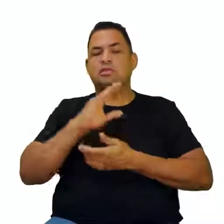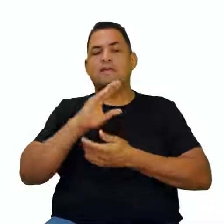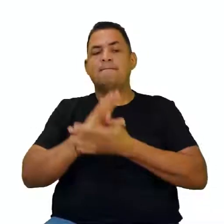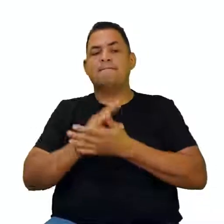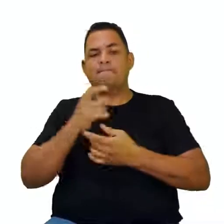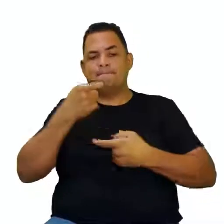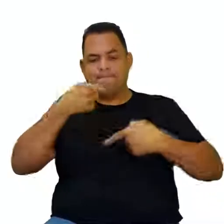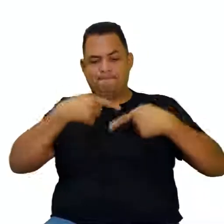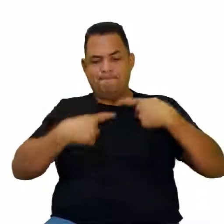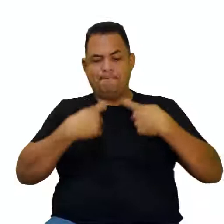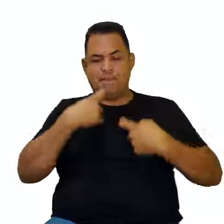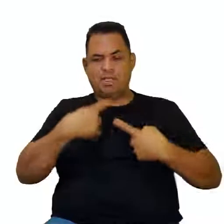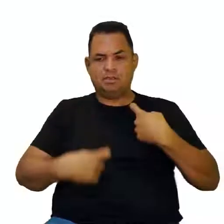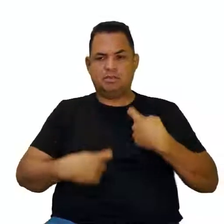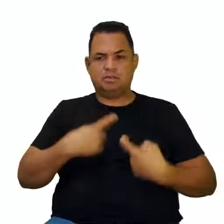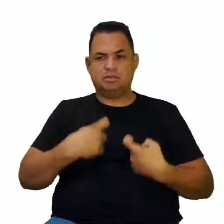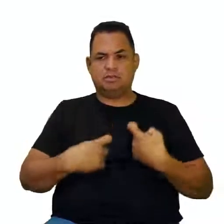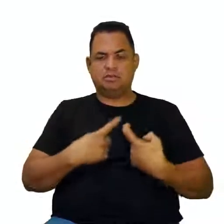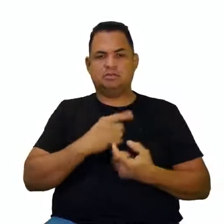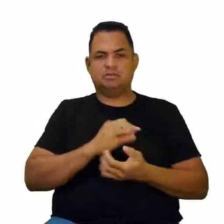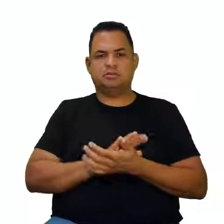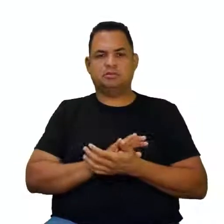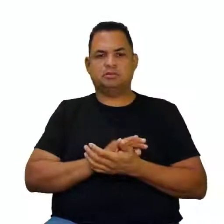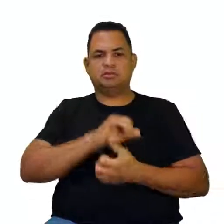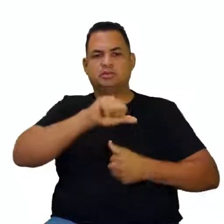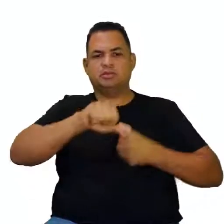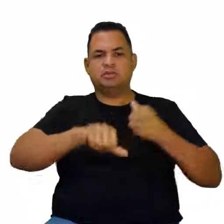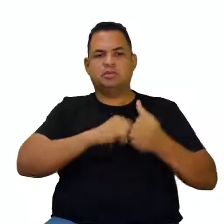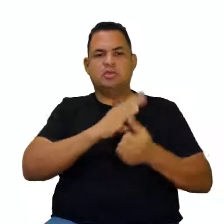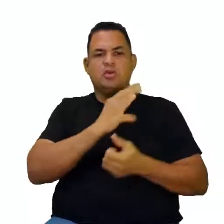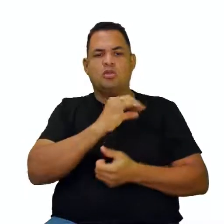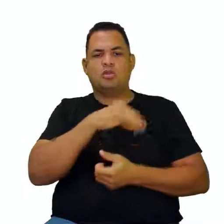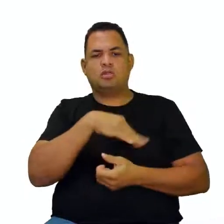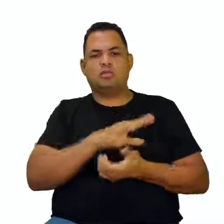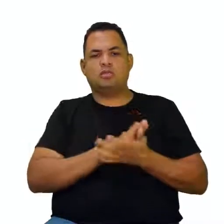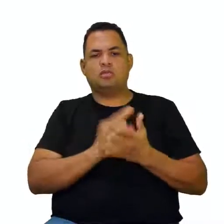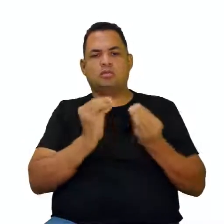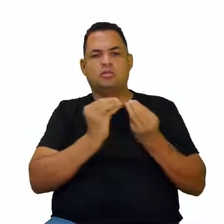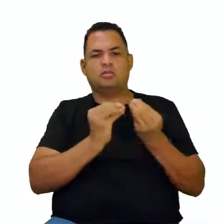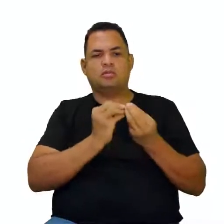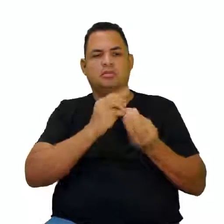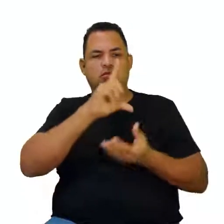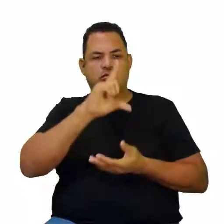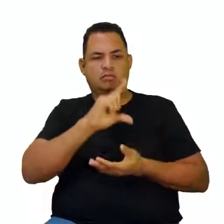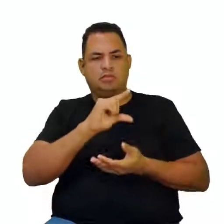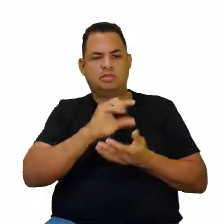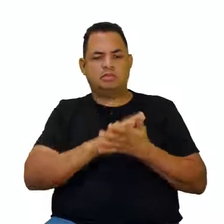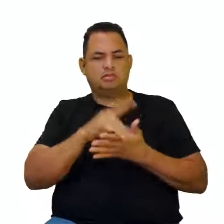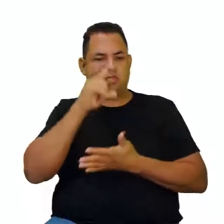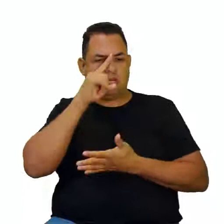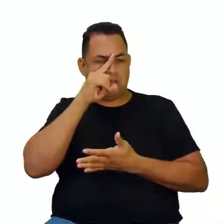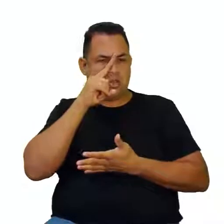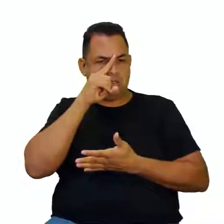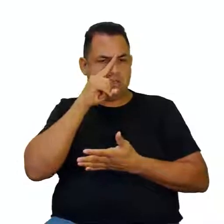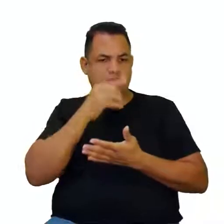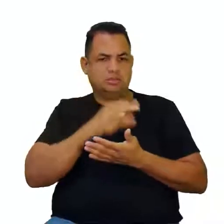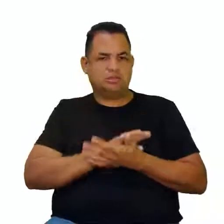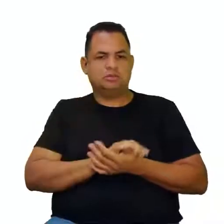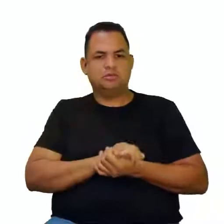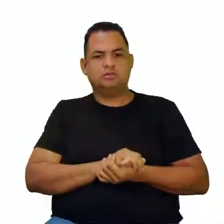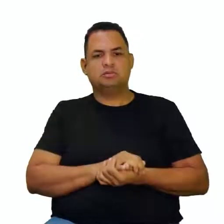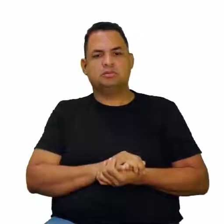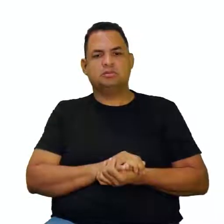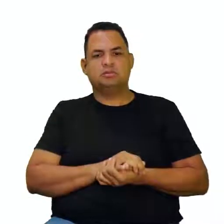bactérias, consegue transformar o octano em moléculas menos tóxicas. Então, o que elas